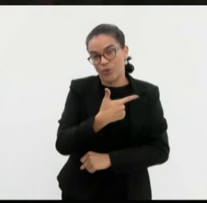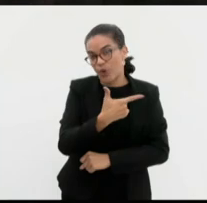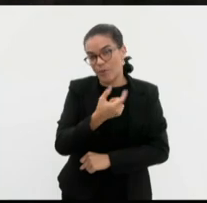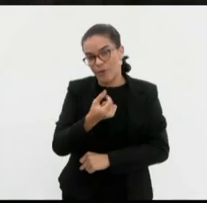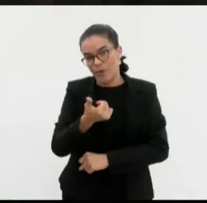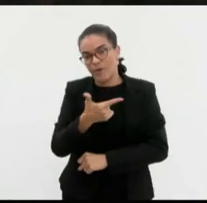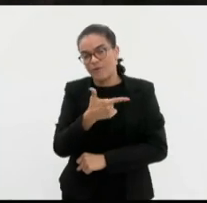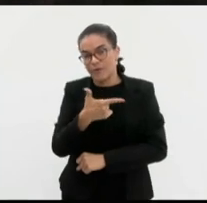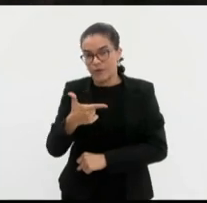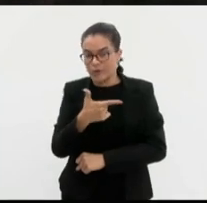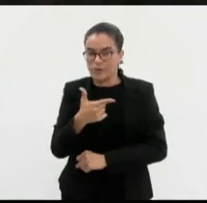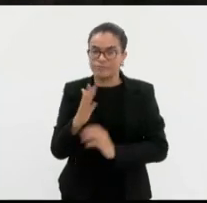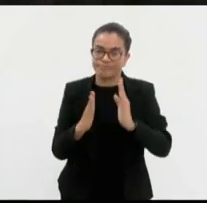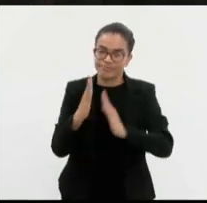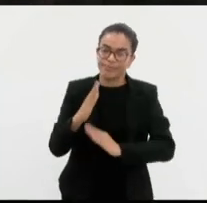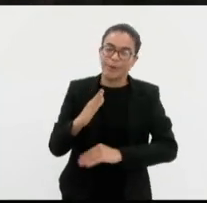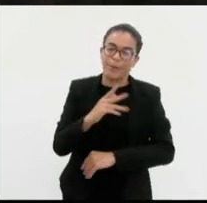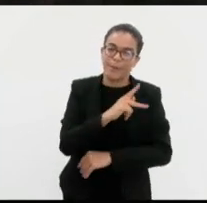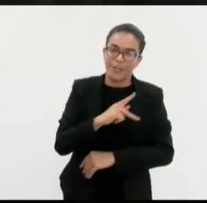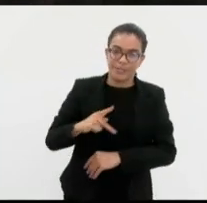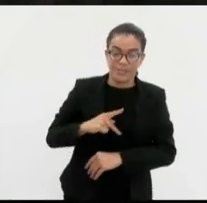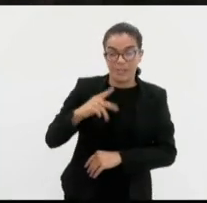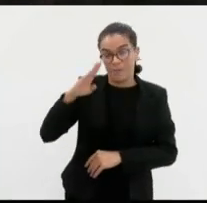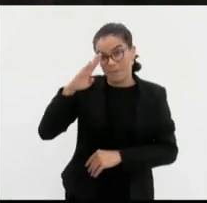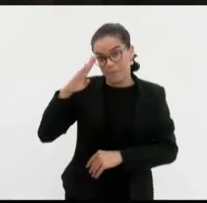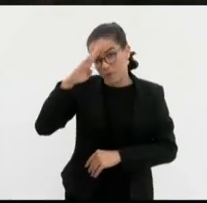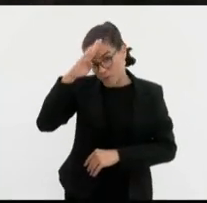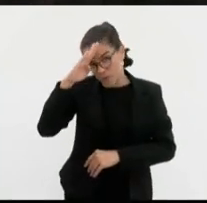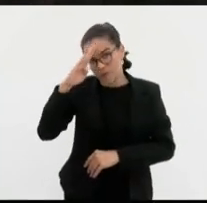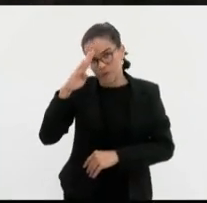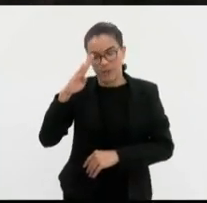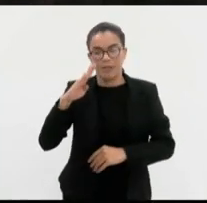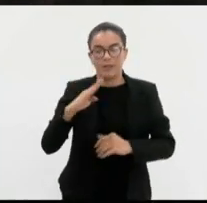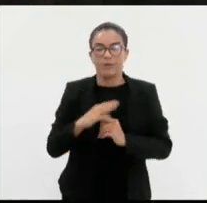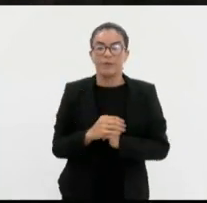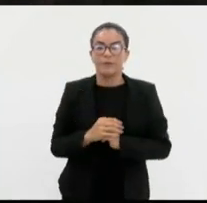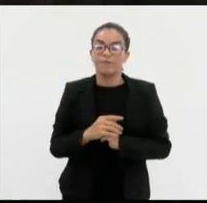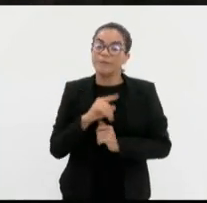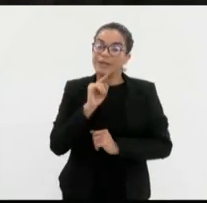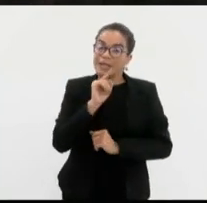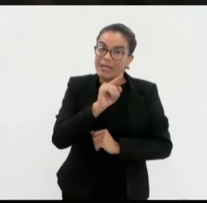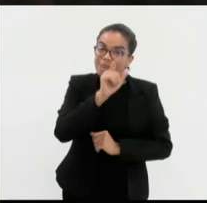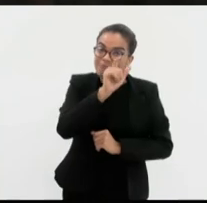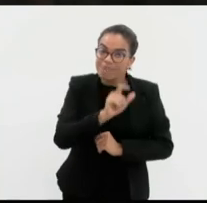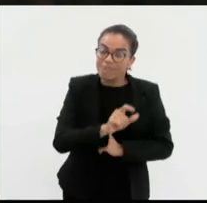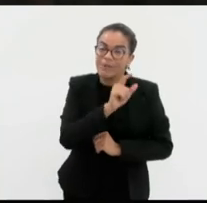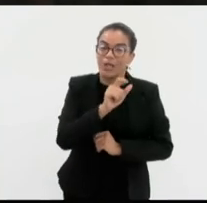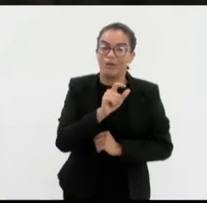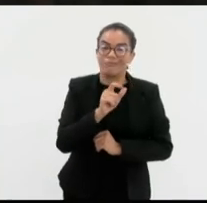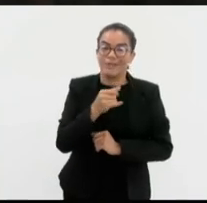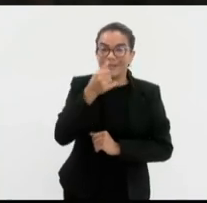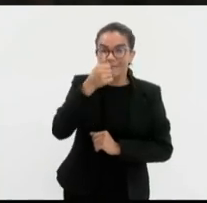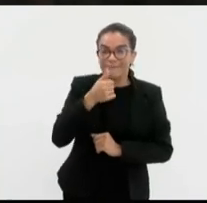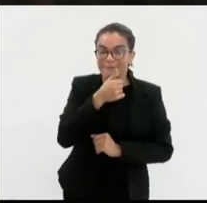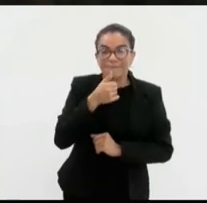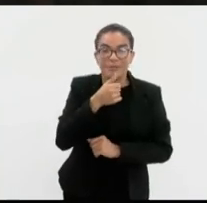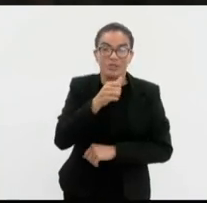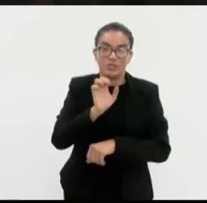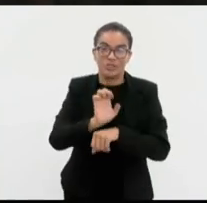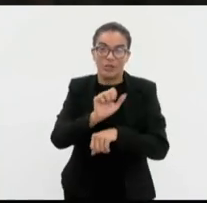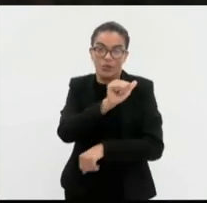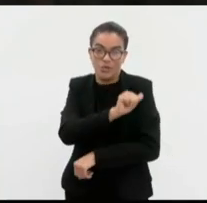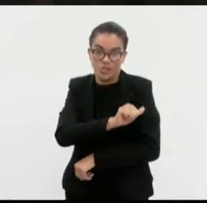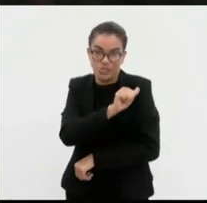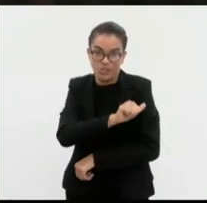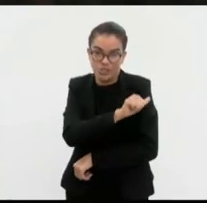pelo então Presidente Jair bolsonaro que fez com que o Estado do Rio de Janeiro em um período